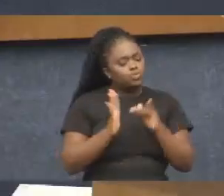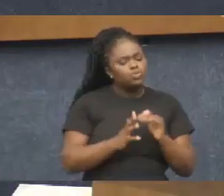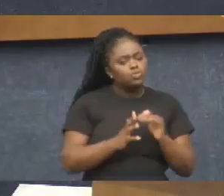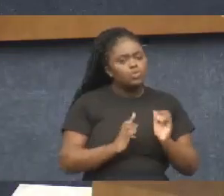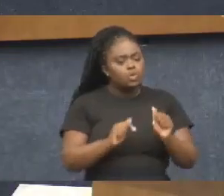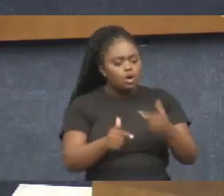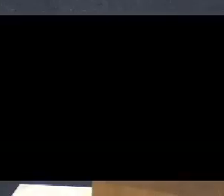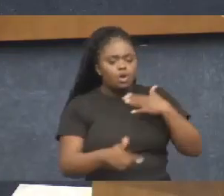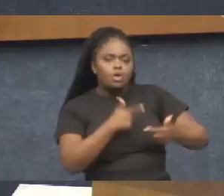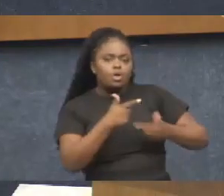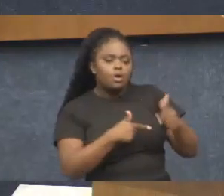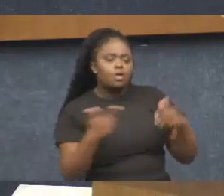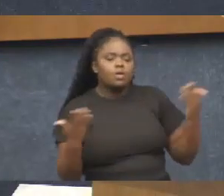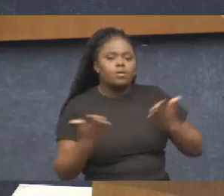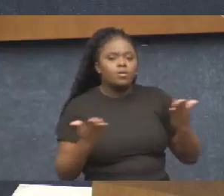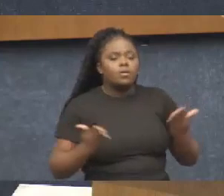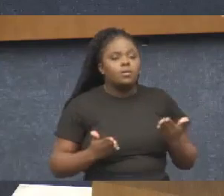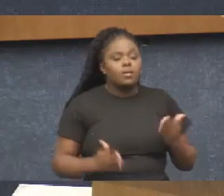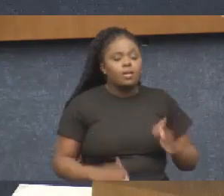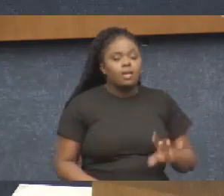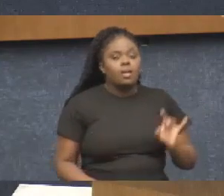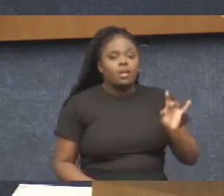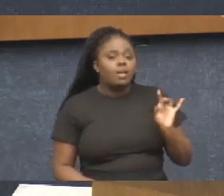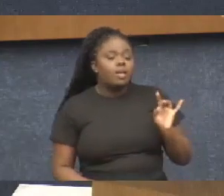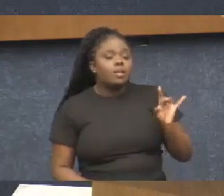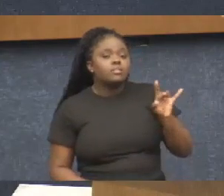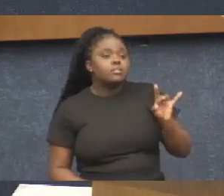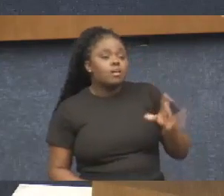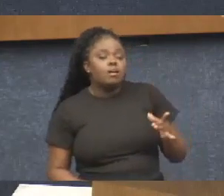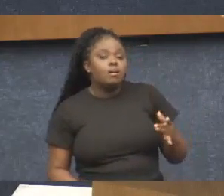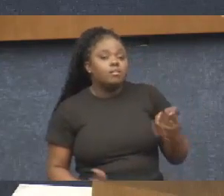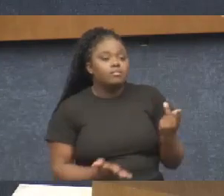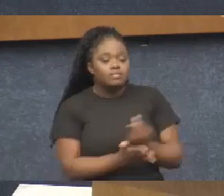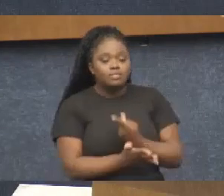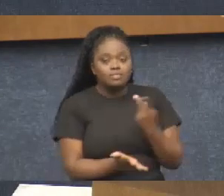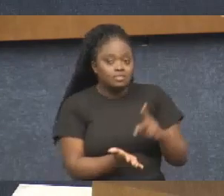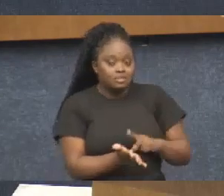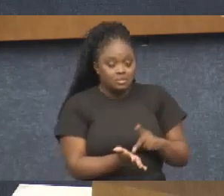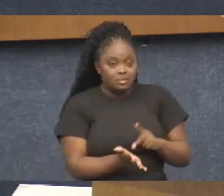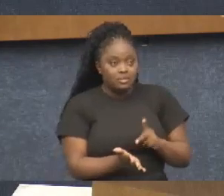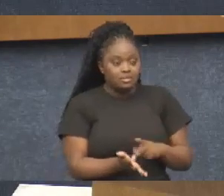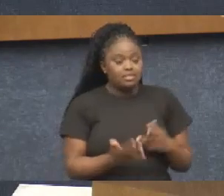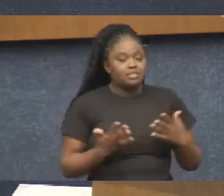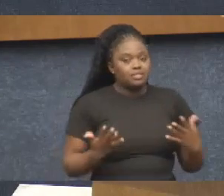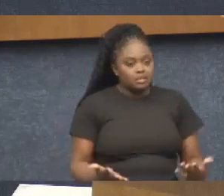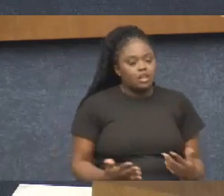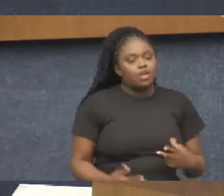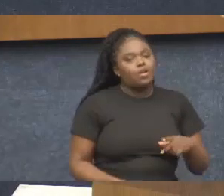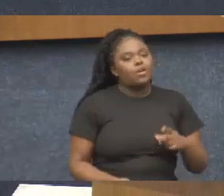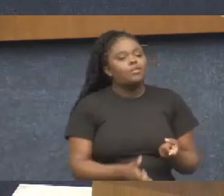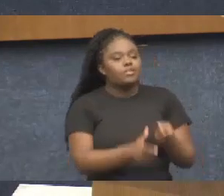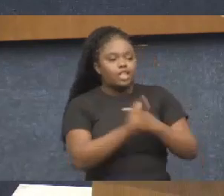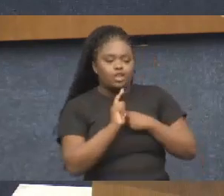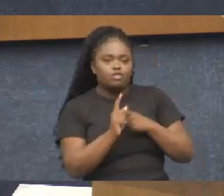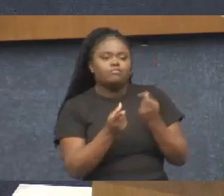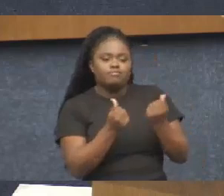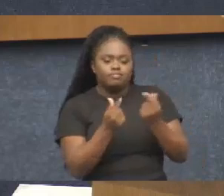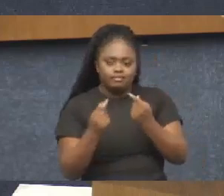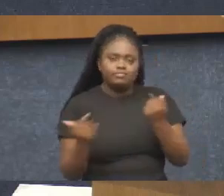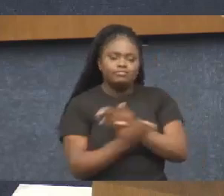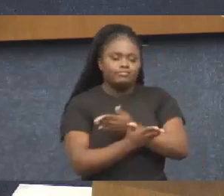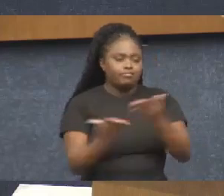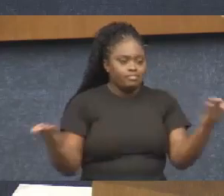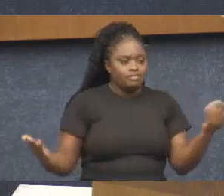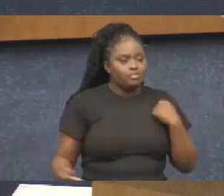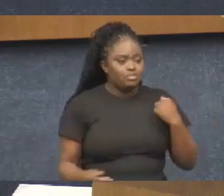hoje, absolutamente tudo, é só relatar como eles são de verdade. Então, assim, eu devo um bom dinheiro para vocês, que